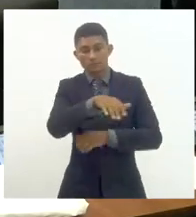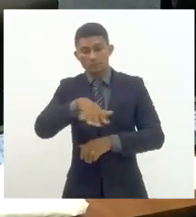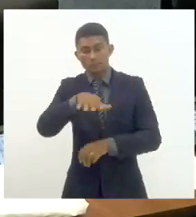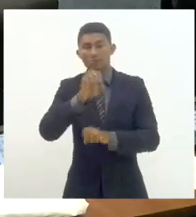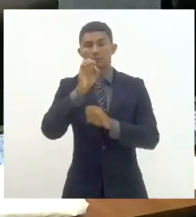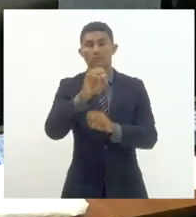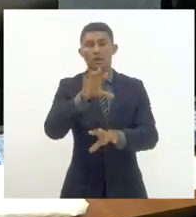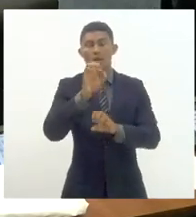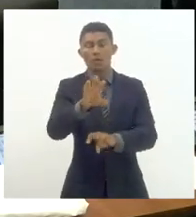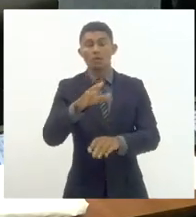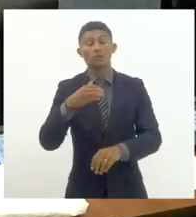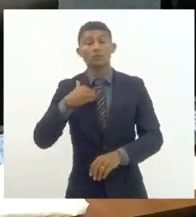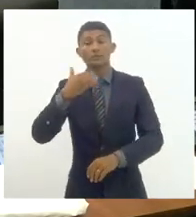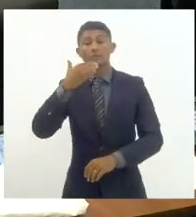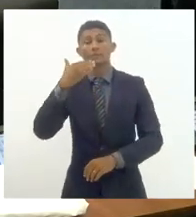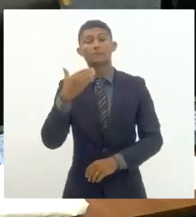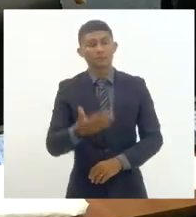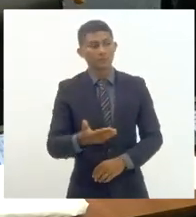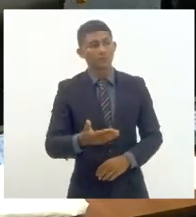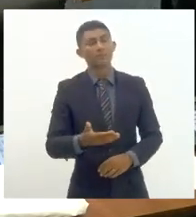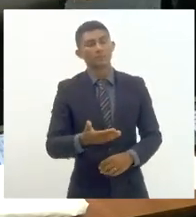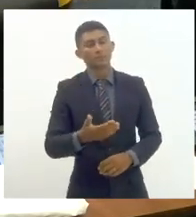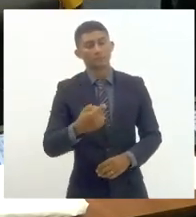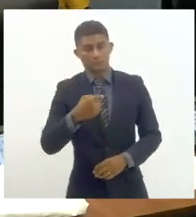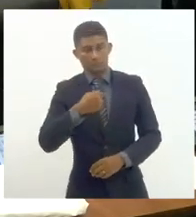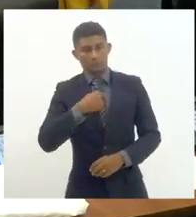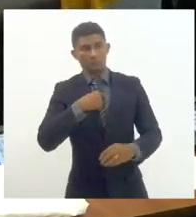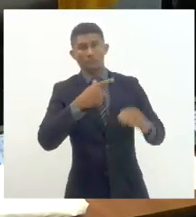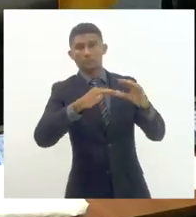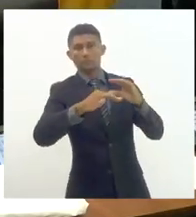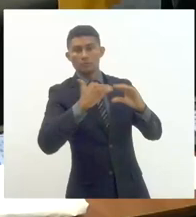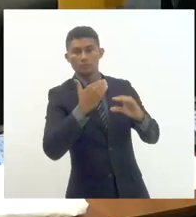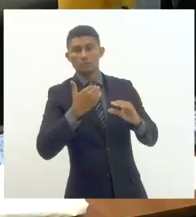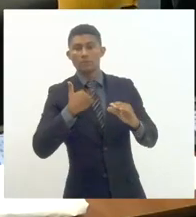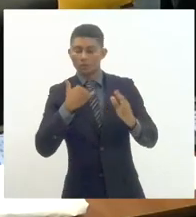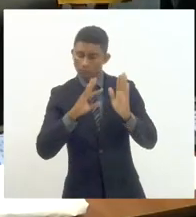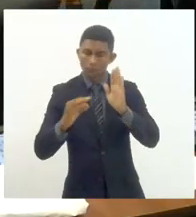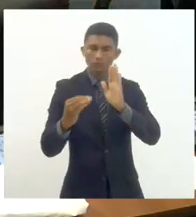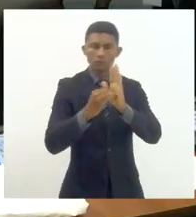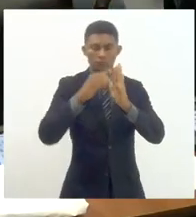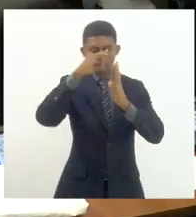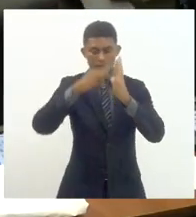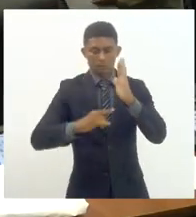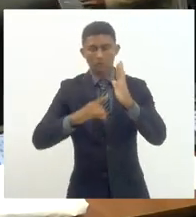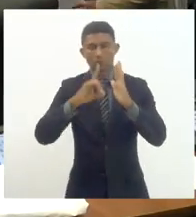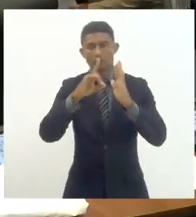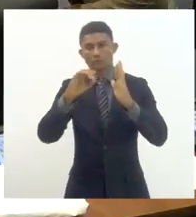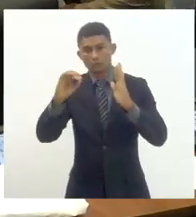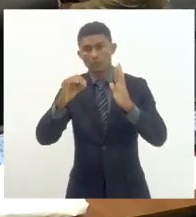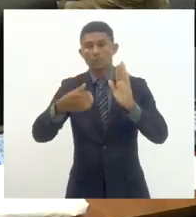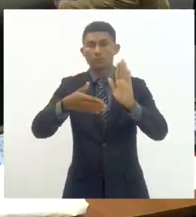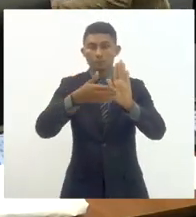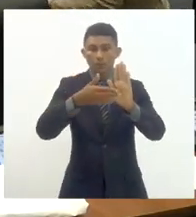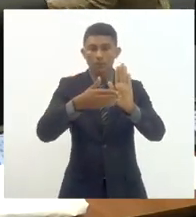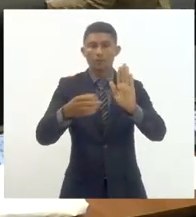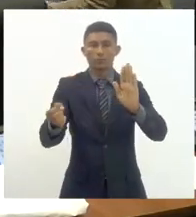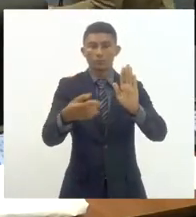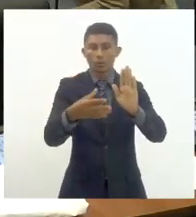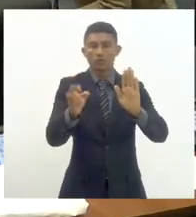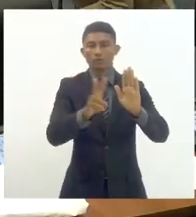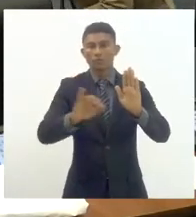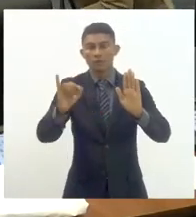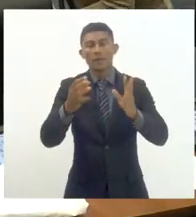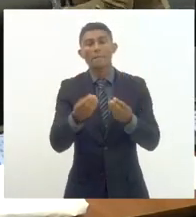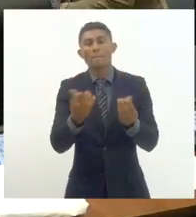mandar. Manda para mim que eu vou rodar um diário oficial. Vamos fazer uma nova pauta ao final das pautas para